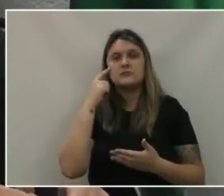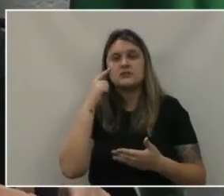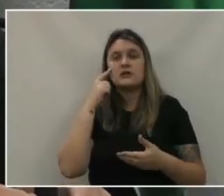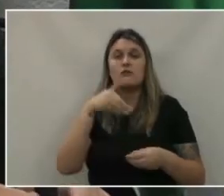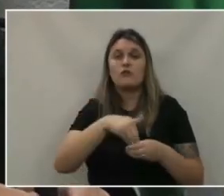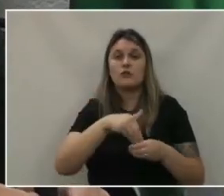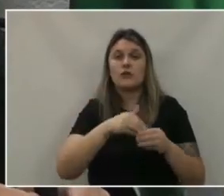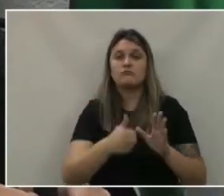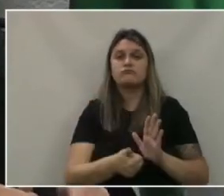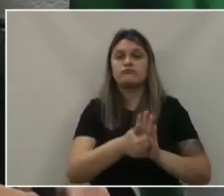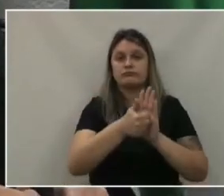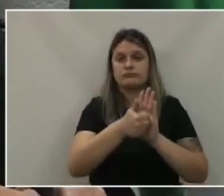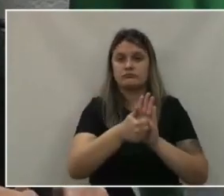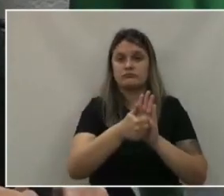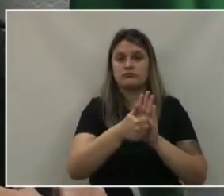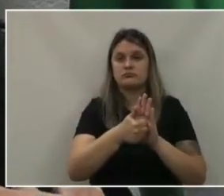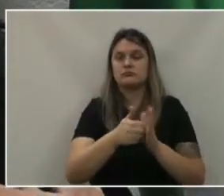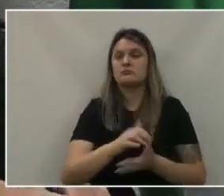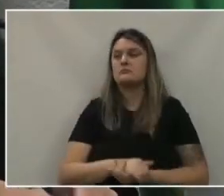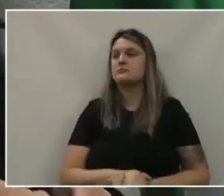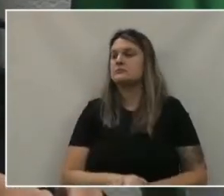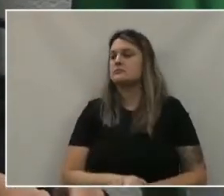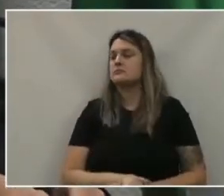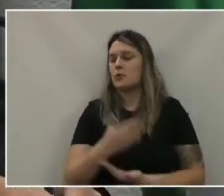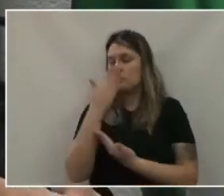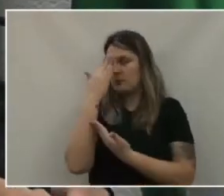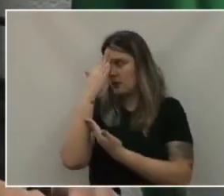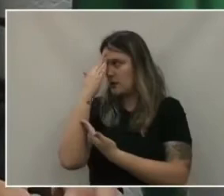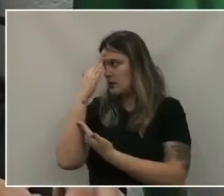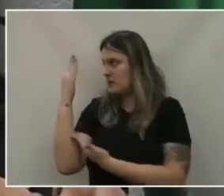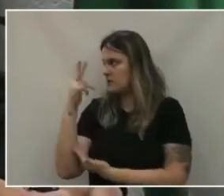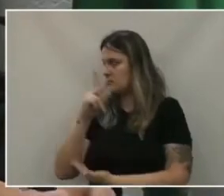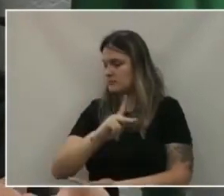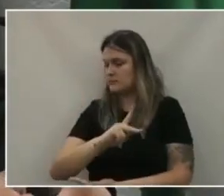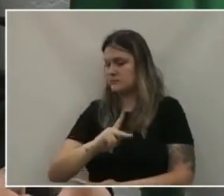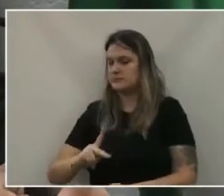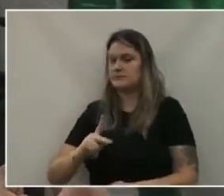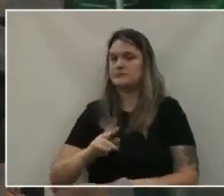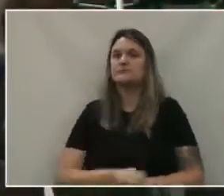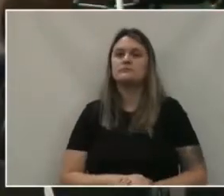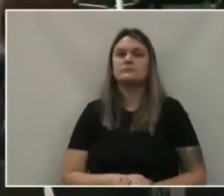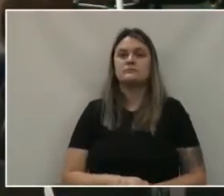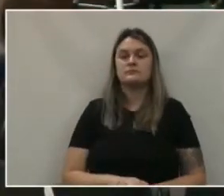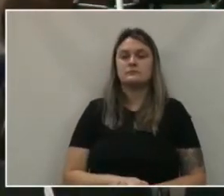parecer a respeito do fato. Muito obrigado, senhor presidente. Era isso.